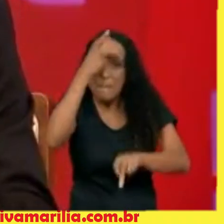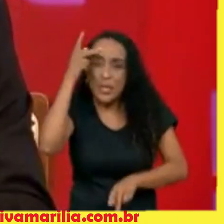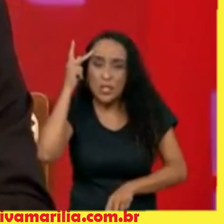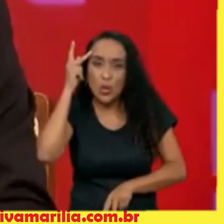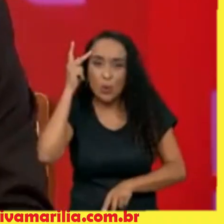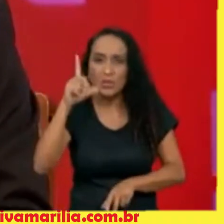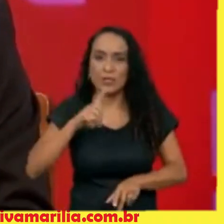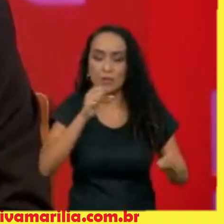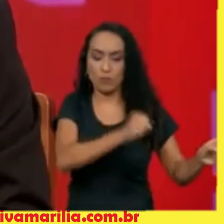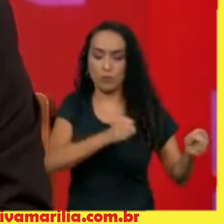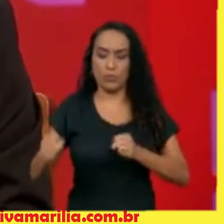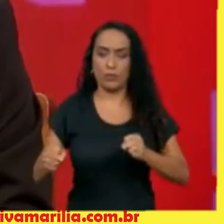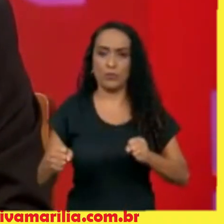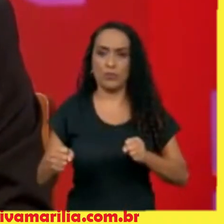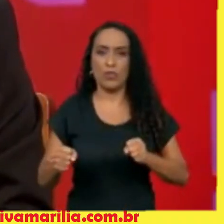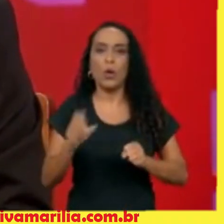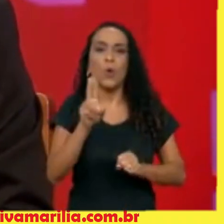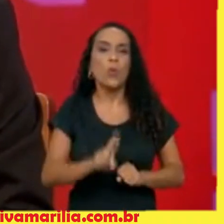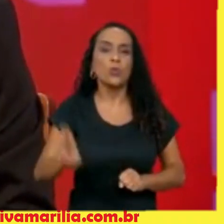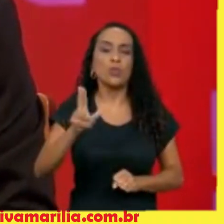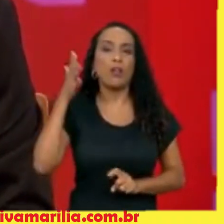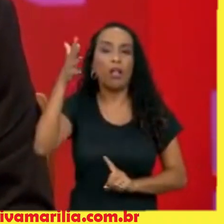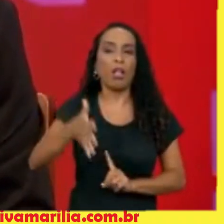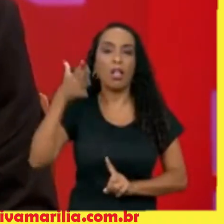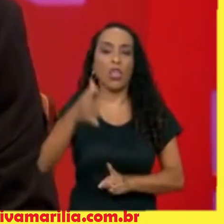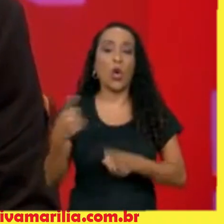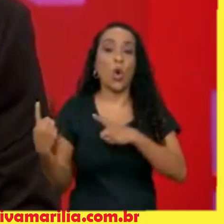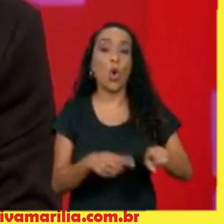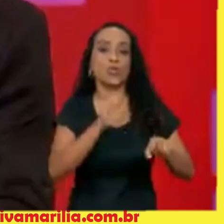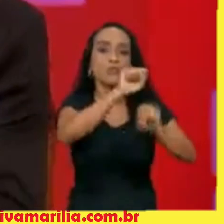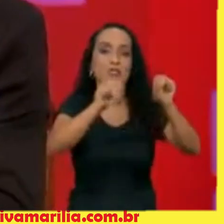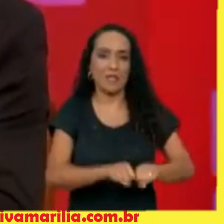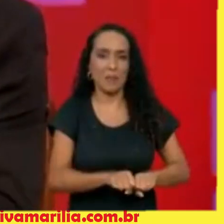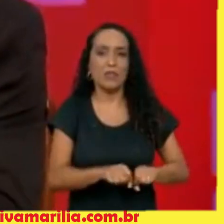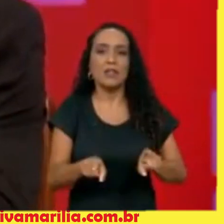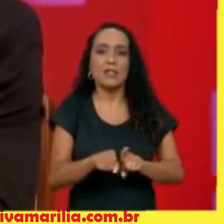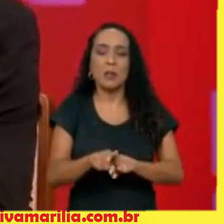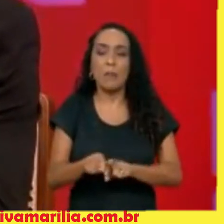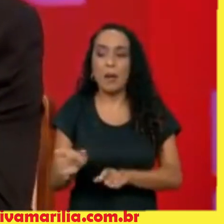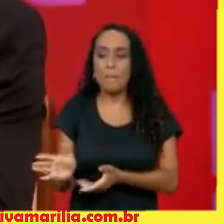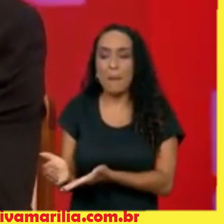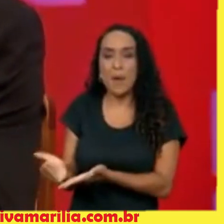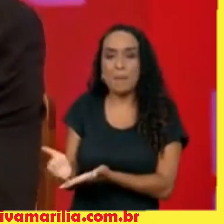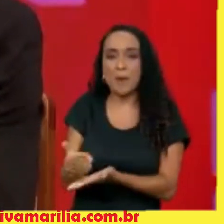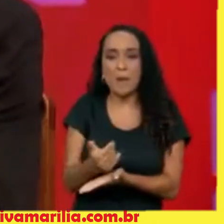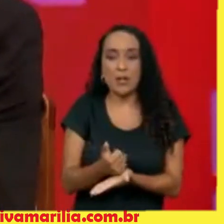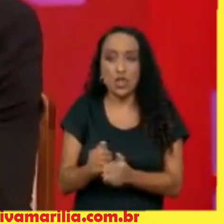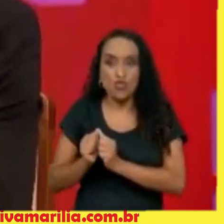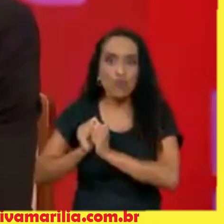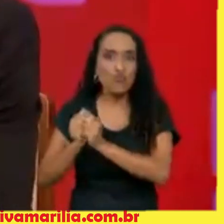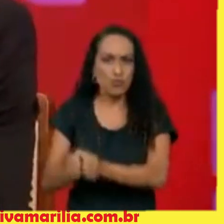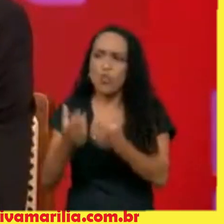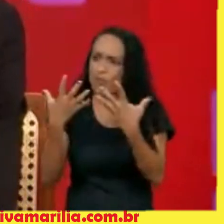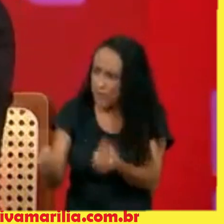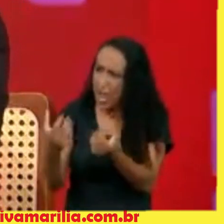ao poder justamente usando esse discurso antissistema e puxando essa galera da massa junto, né? Vamos